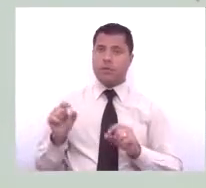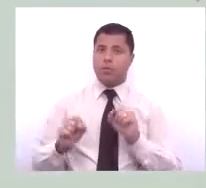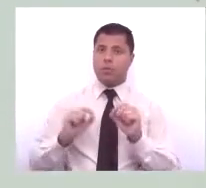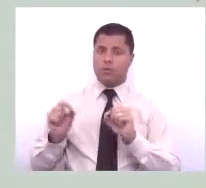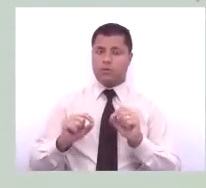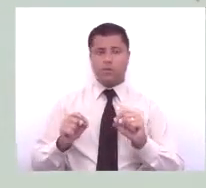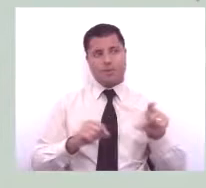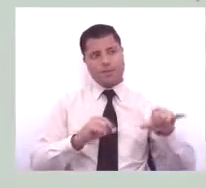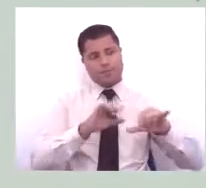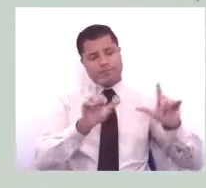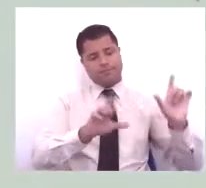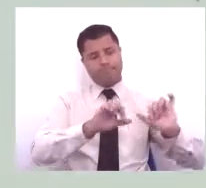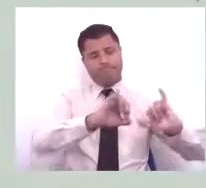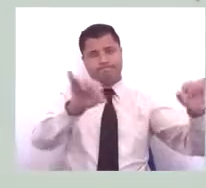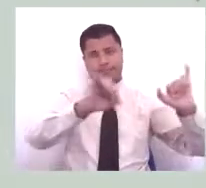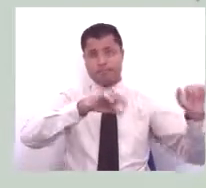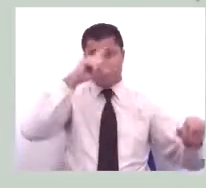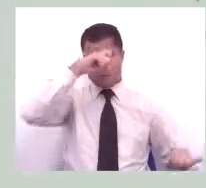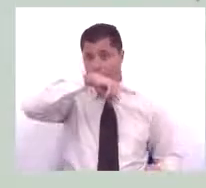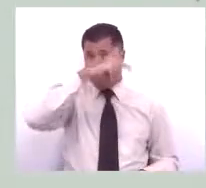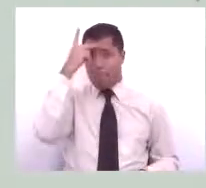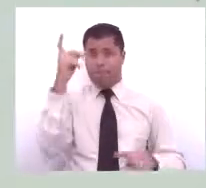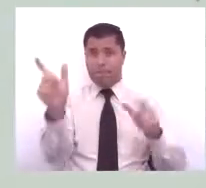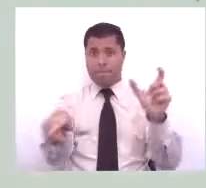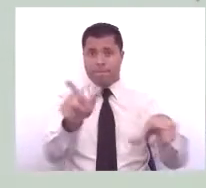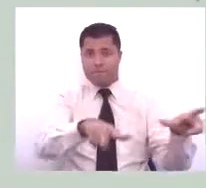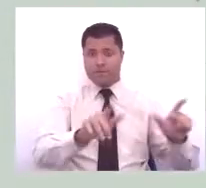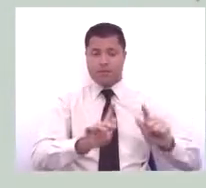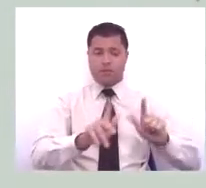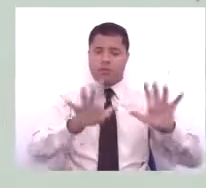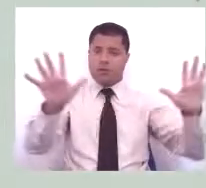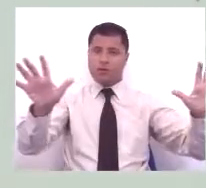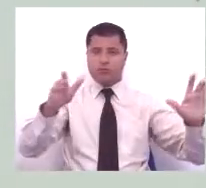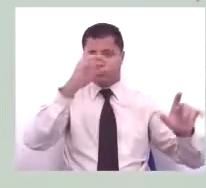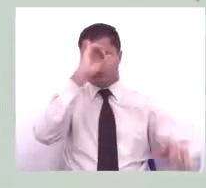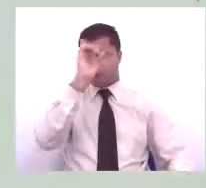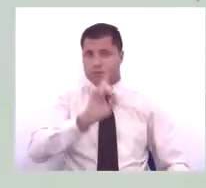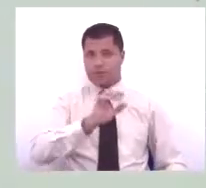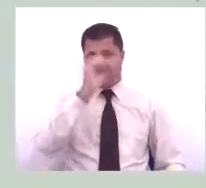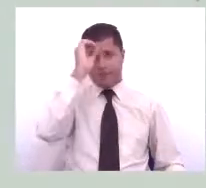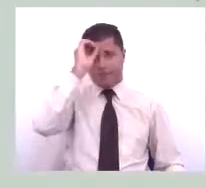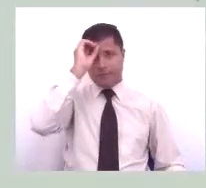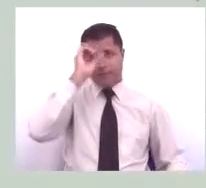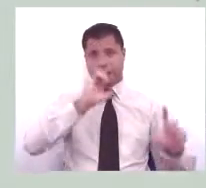todos os cidadãos guarulhenses. E em muitos casos, né, especialmente para deputado